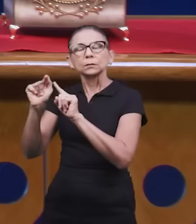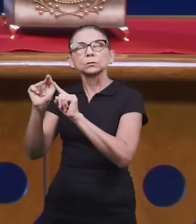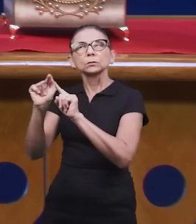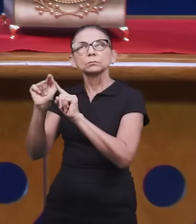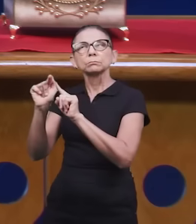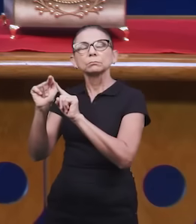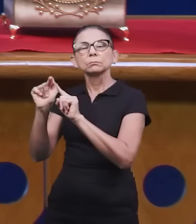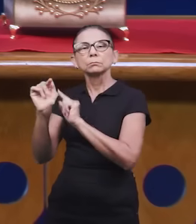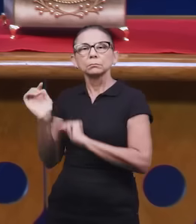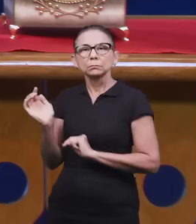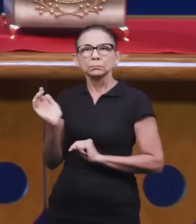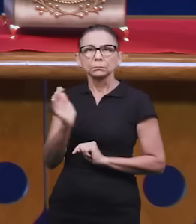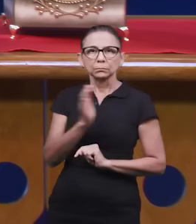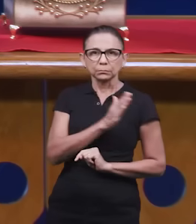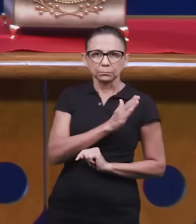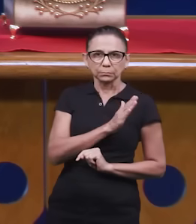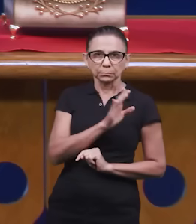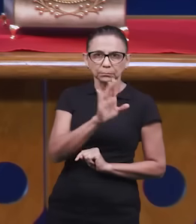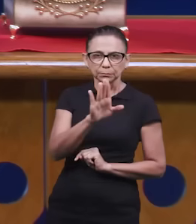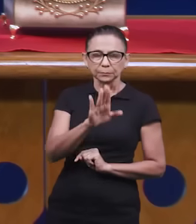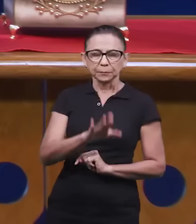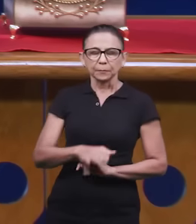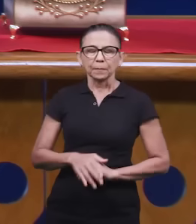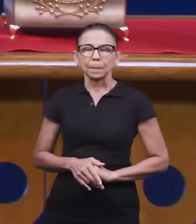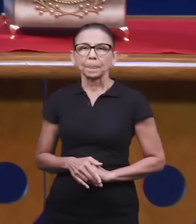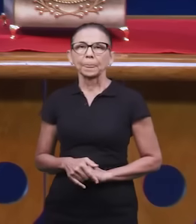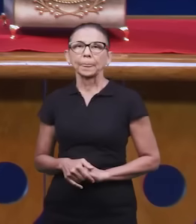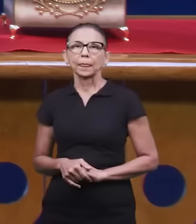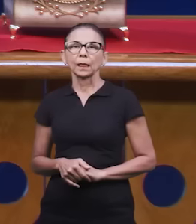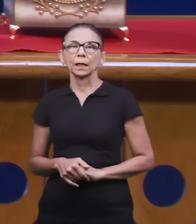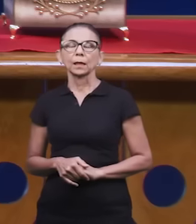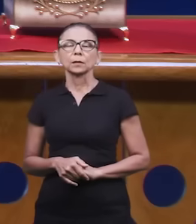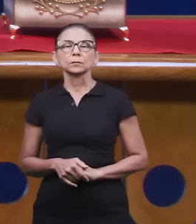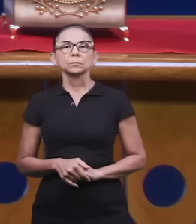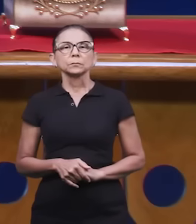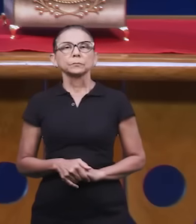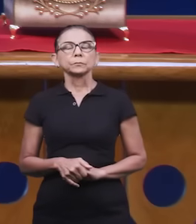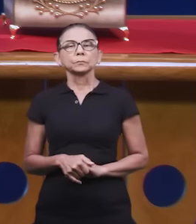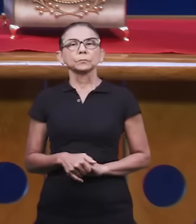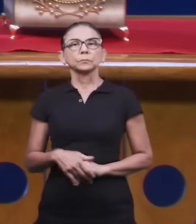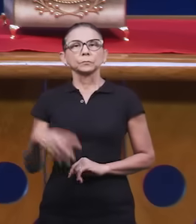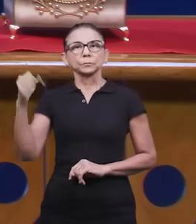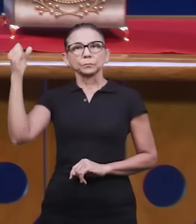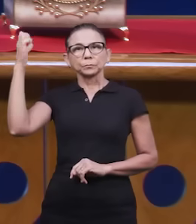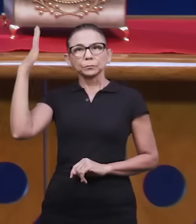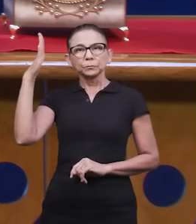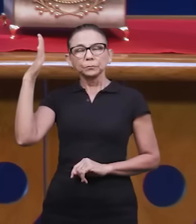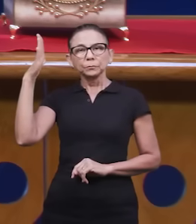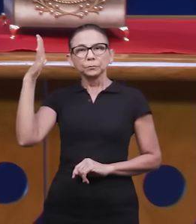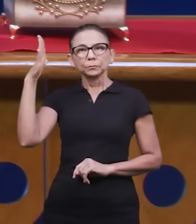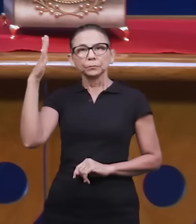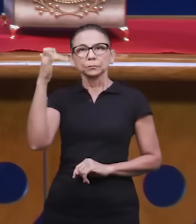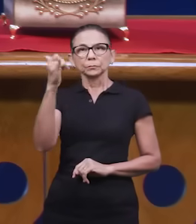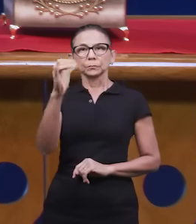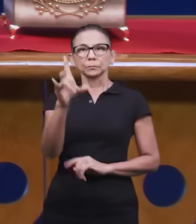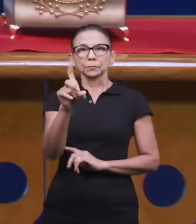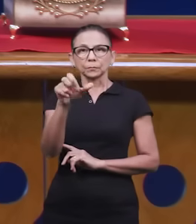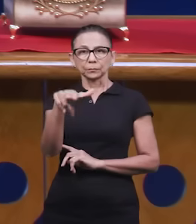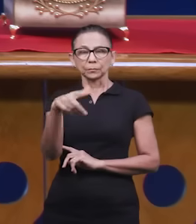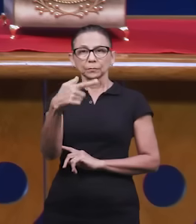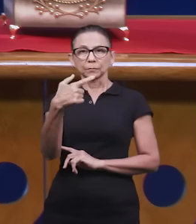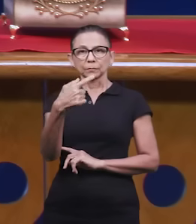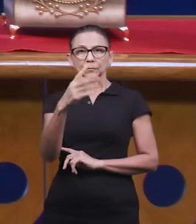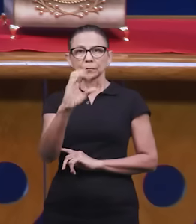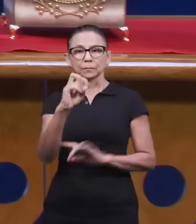Repetindo, nós estamos falando dentro do Velho Testamento. A revelação foi dada a Daniel a